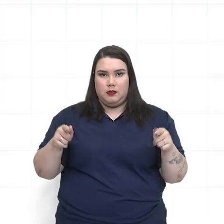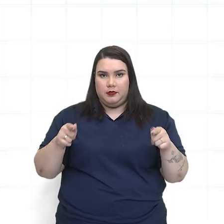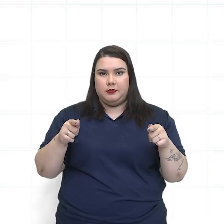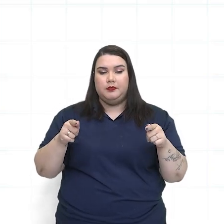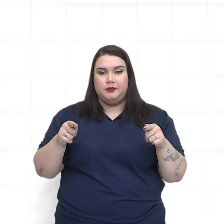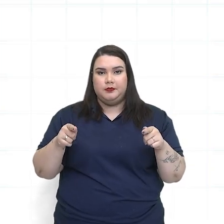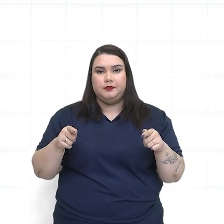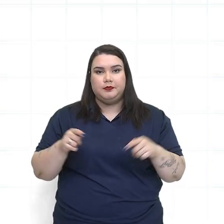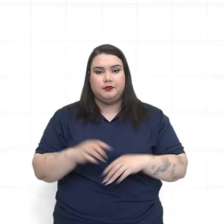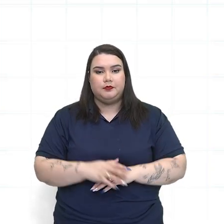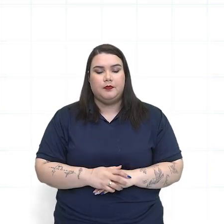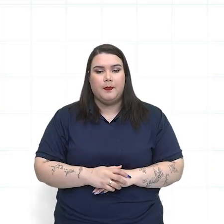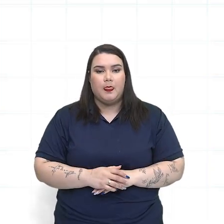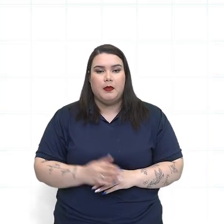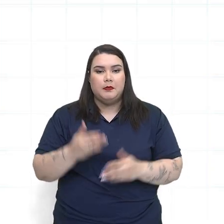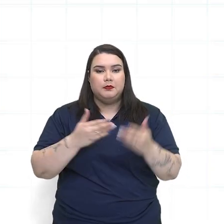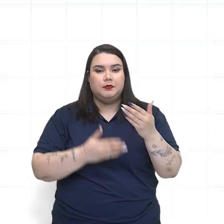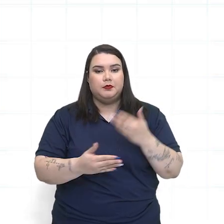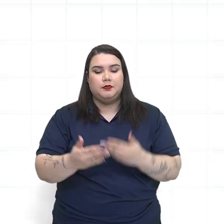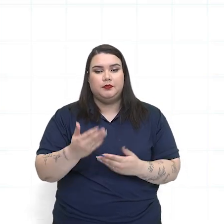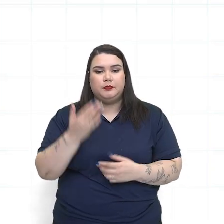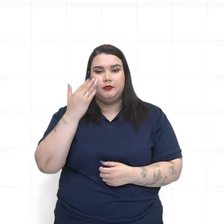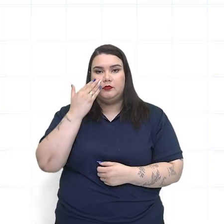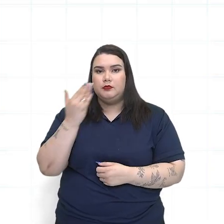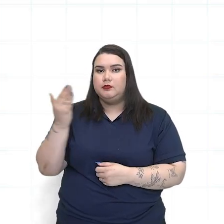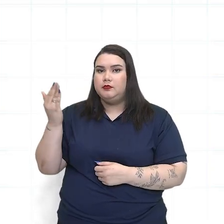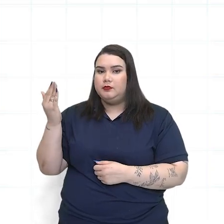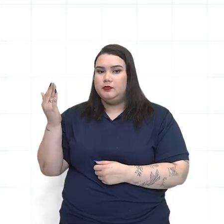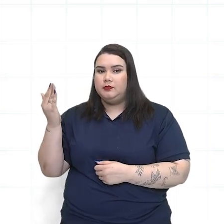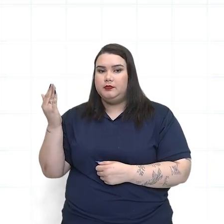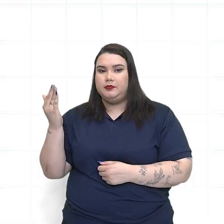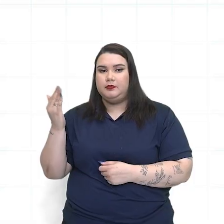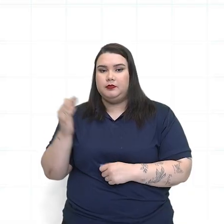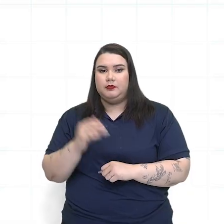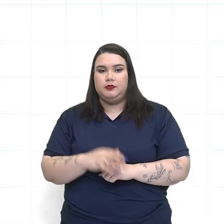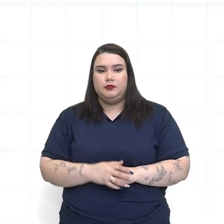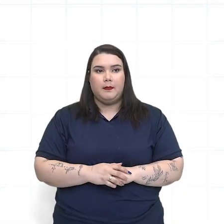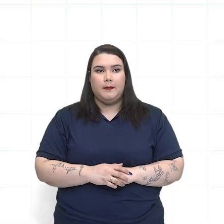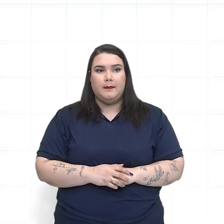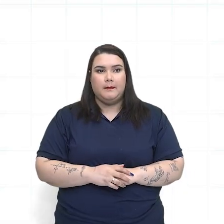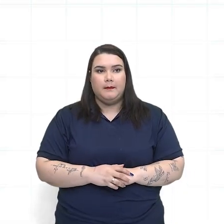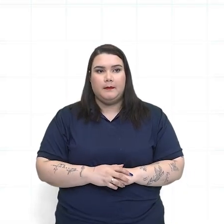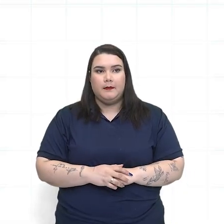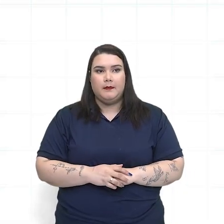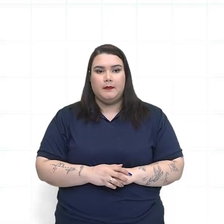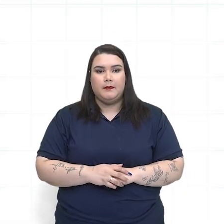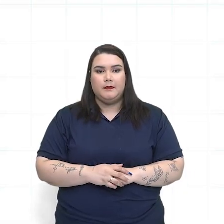normativa. Seguindo, nós vamos ter aí. Vamos lá, pode seguir.